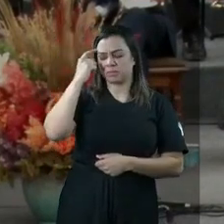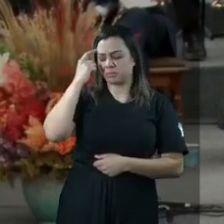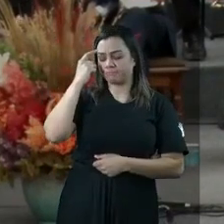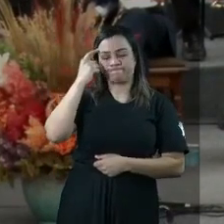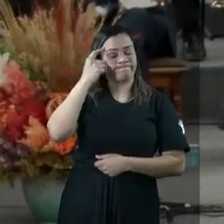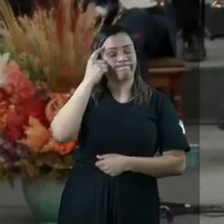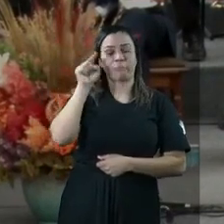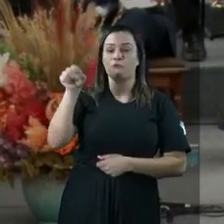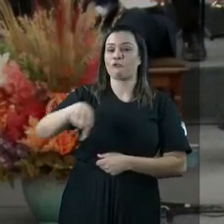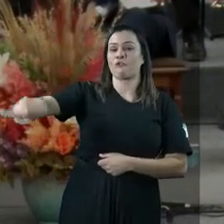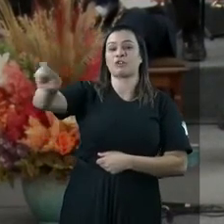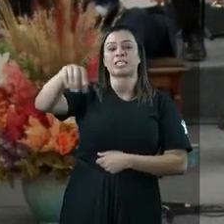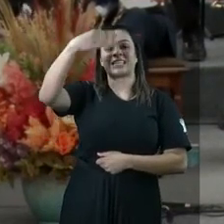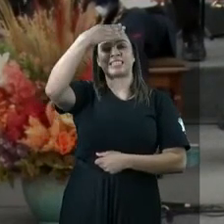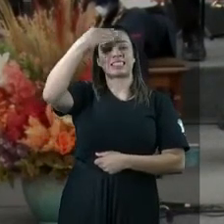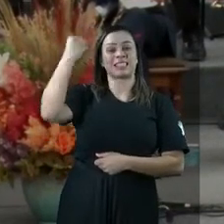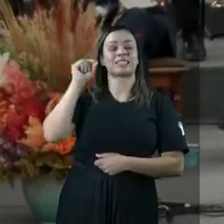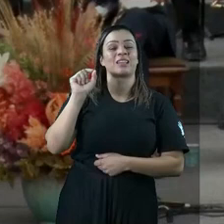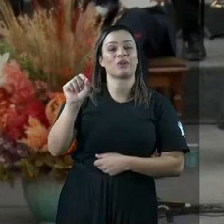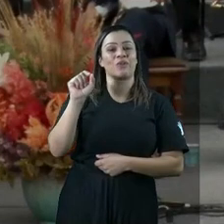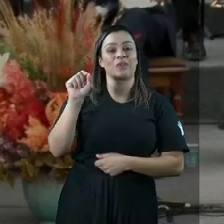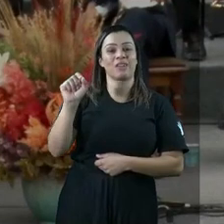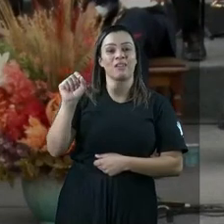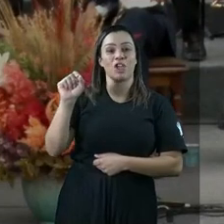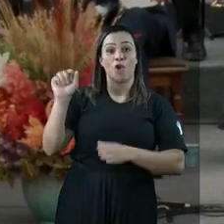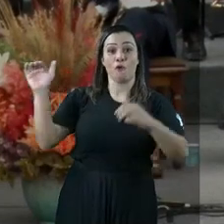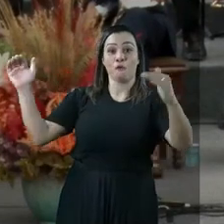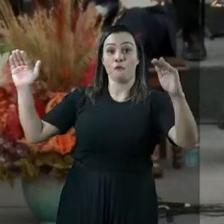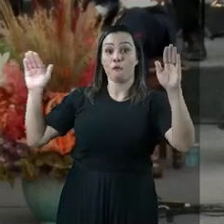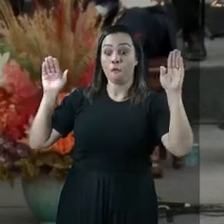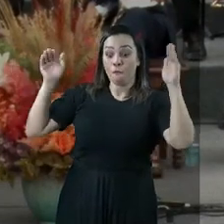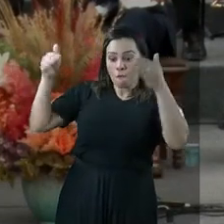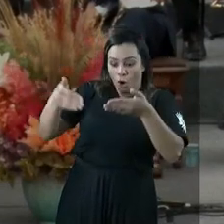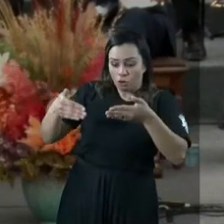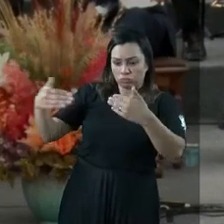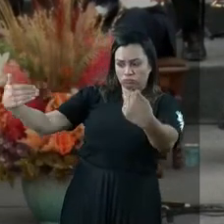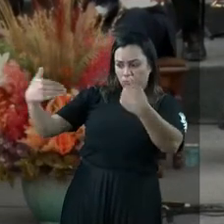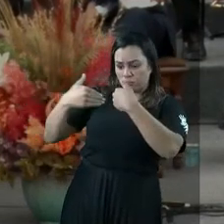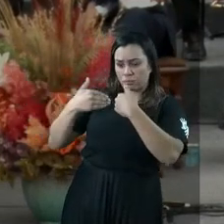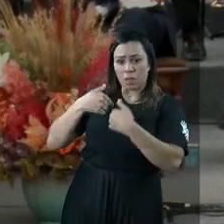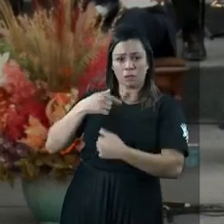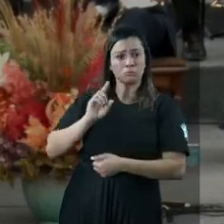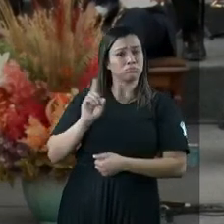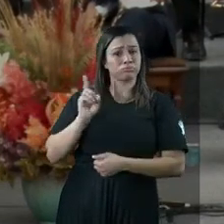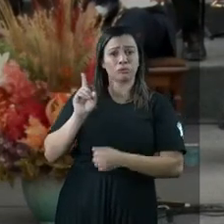letra do hino? O alvo não é o rei Davi, é o rei da glória.